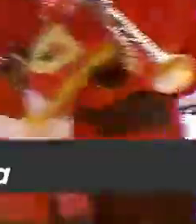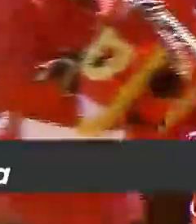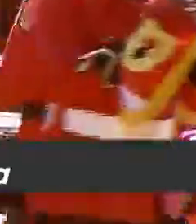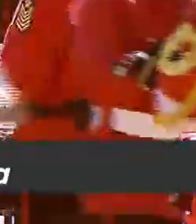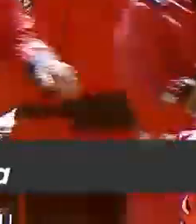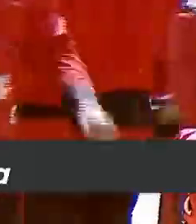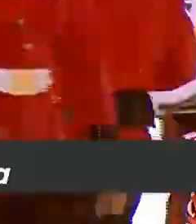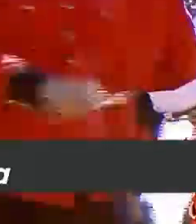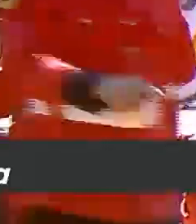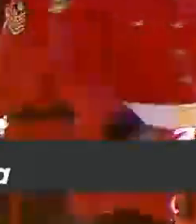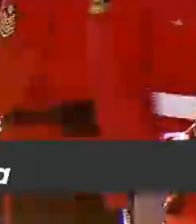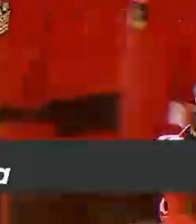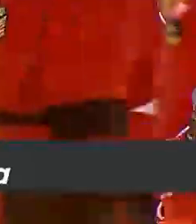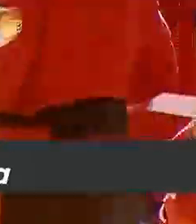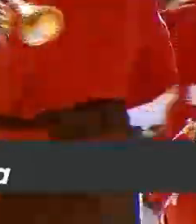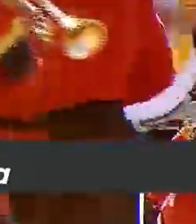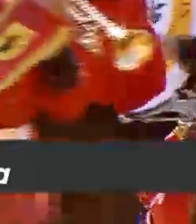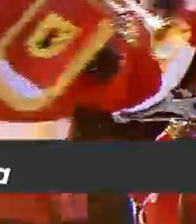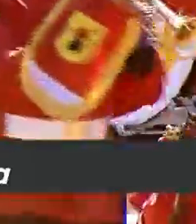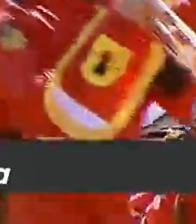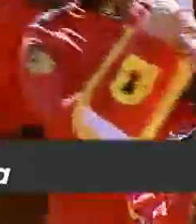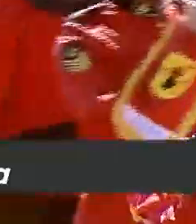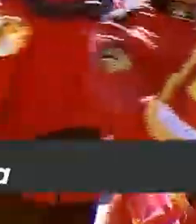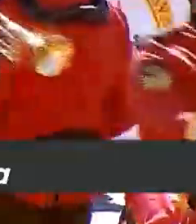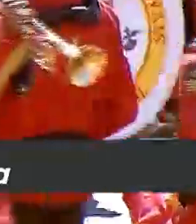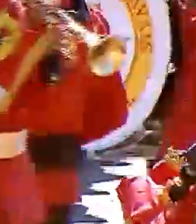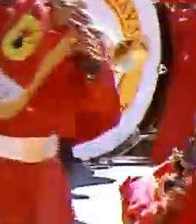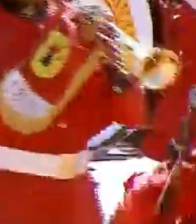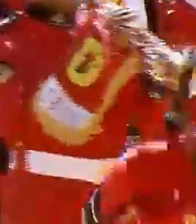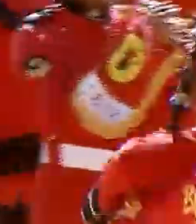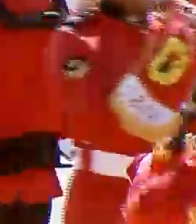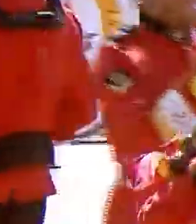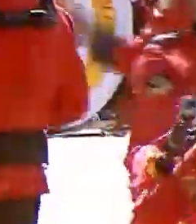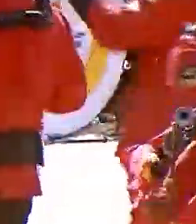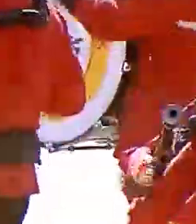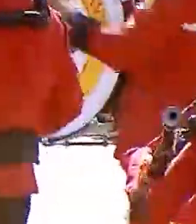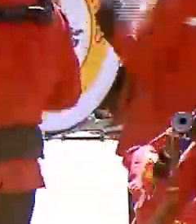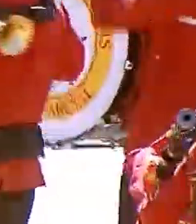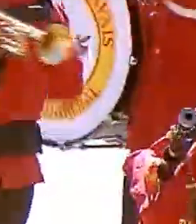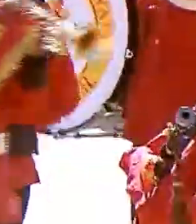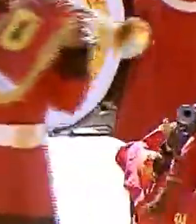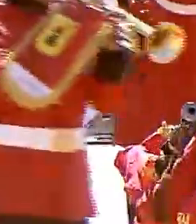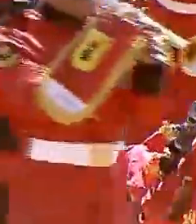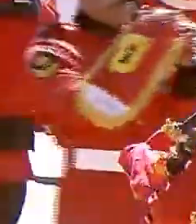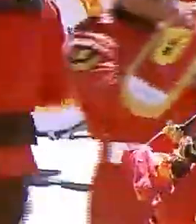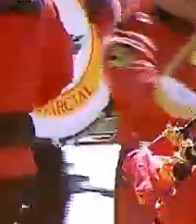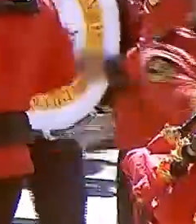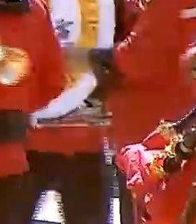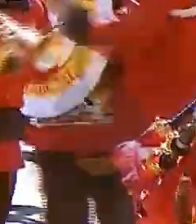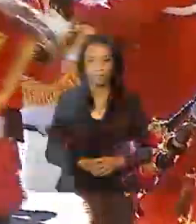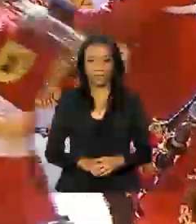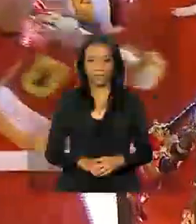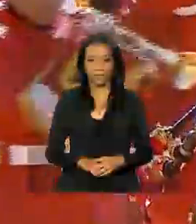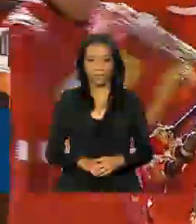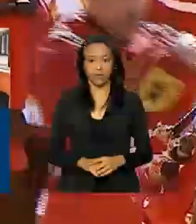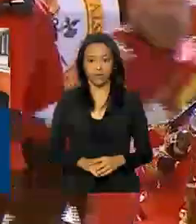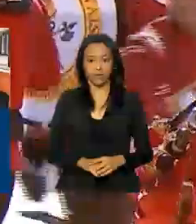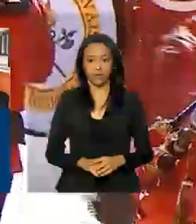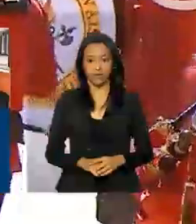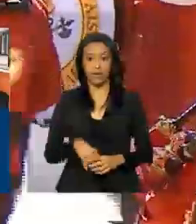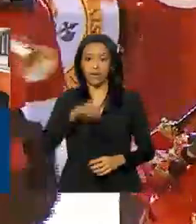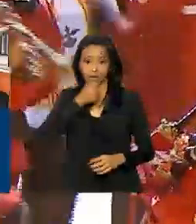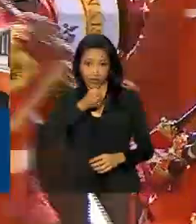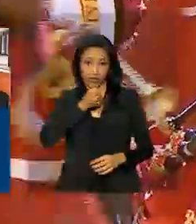Nascimento, comandante do grupamento de fuzileiros navais do Brasil. Comandante. A banda marcial, então, ela depois de